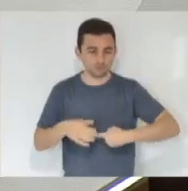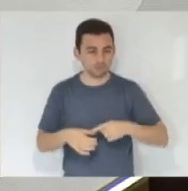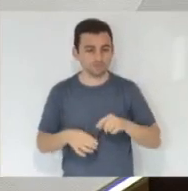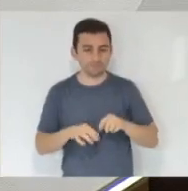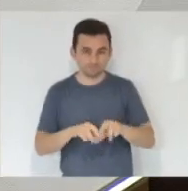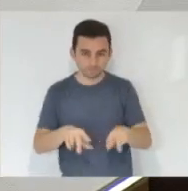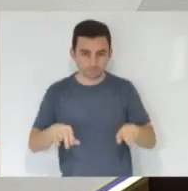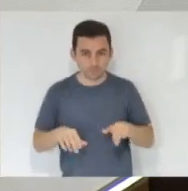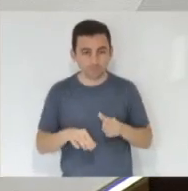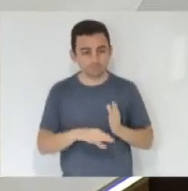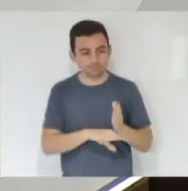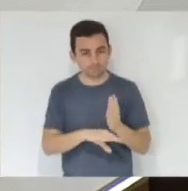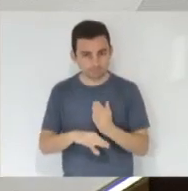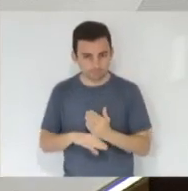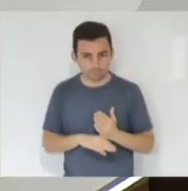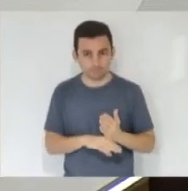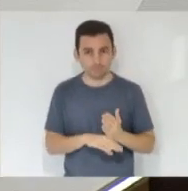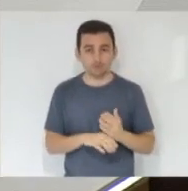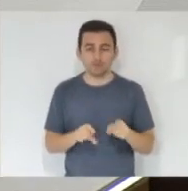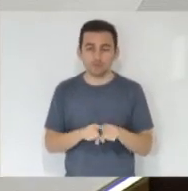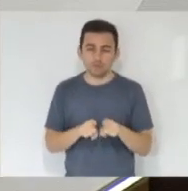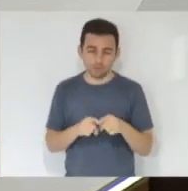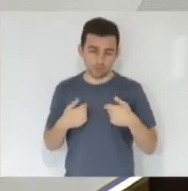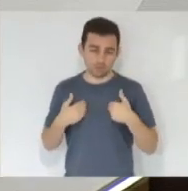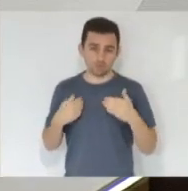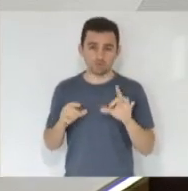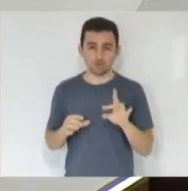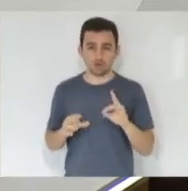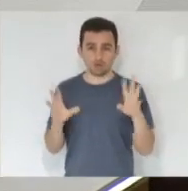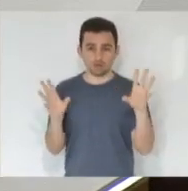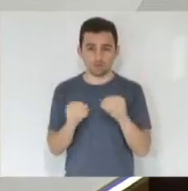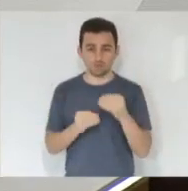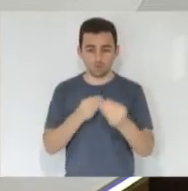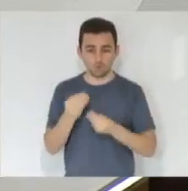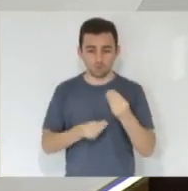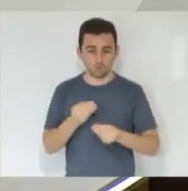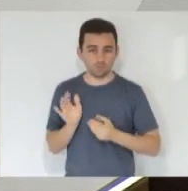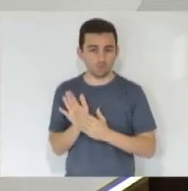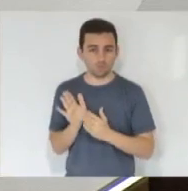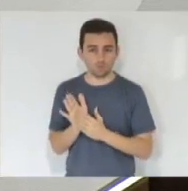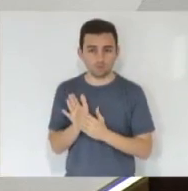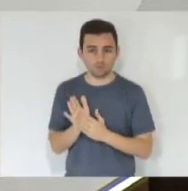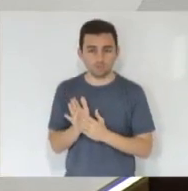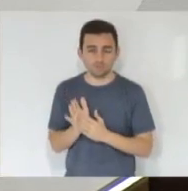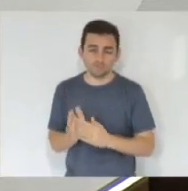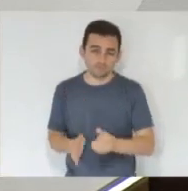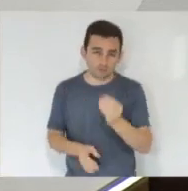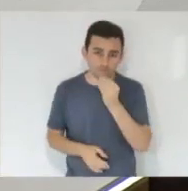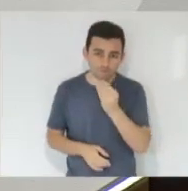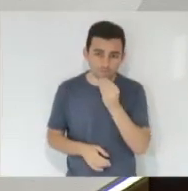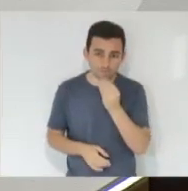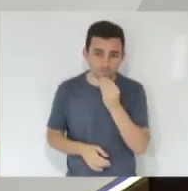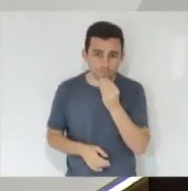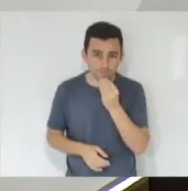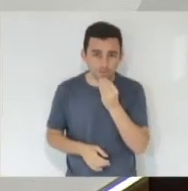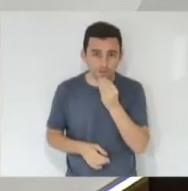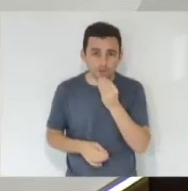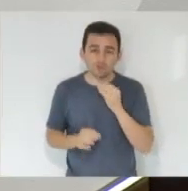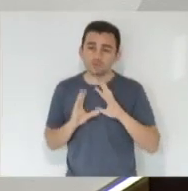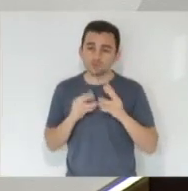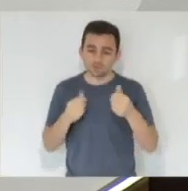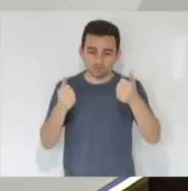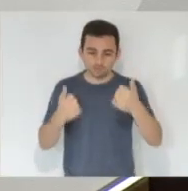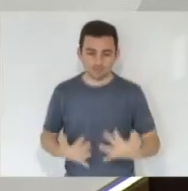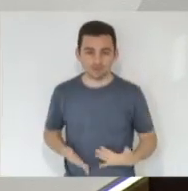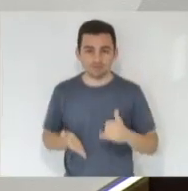só vou fazer um breve resumo de como ele está proposto. Obviamente, como tudo que trata de